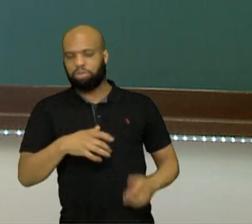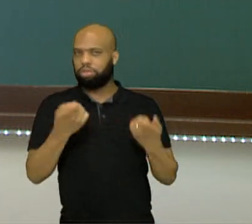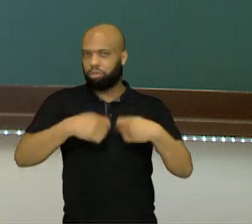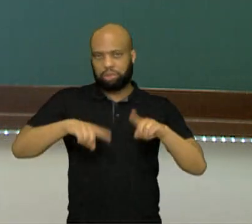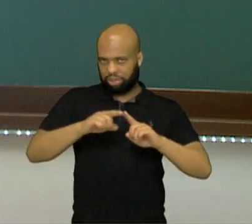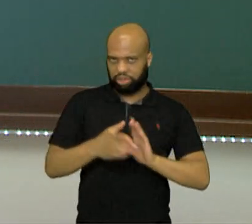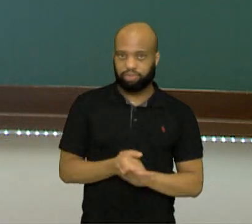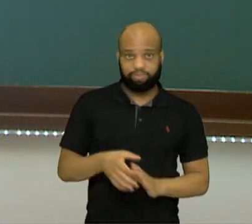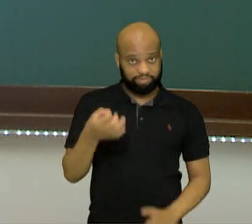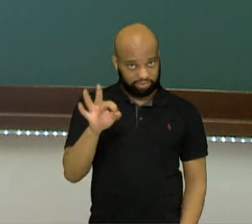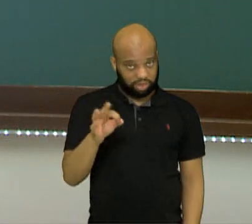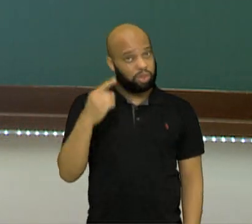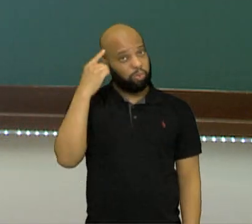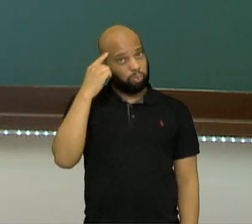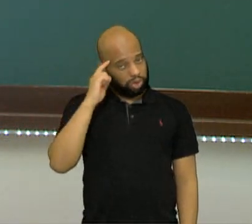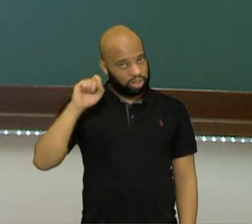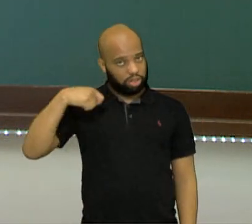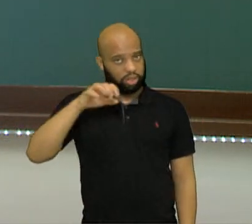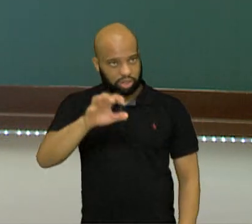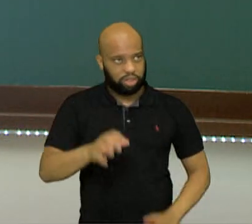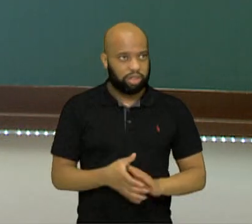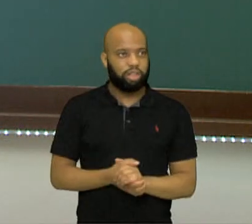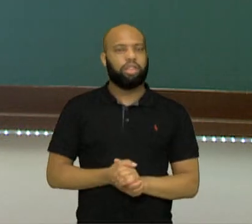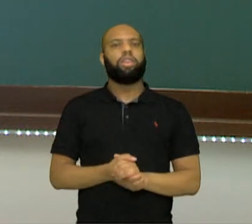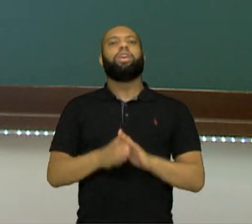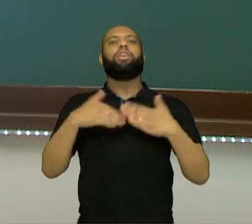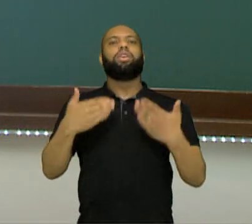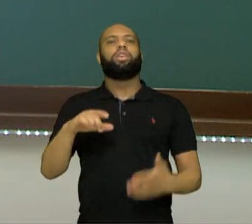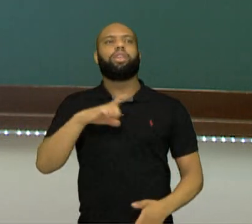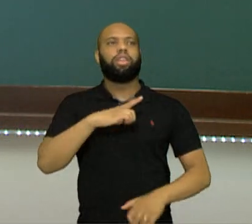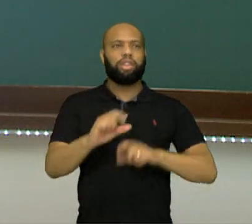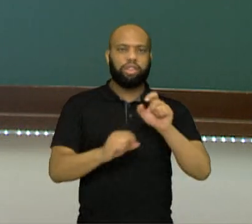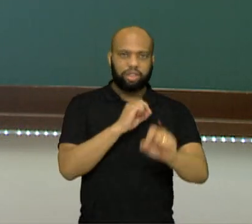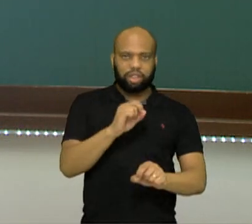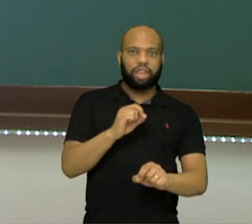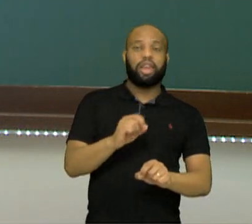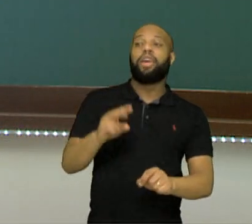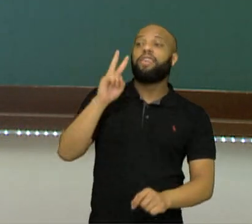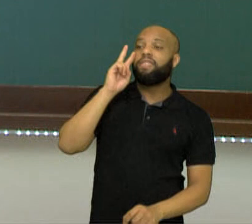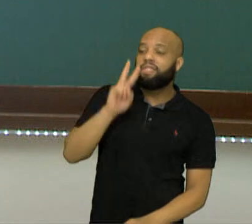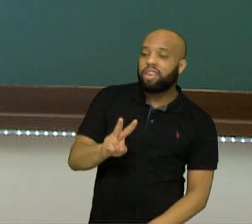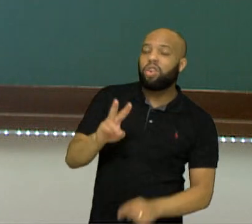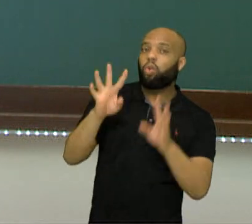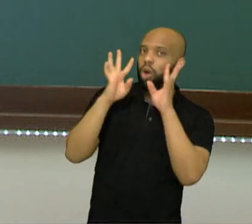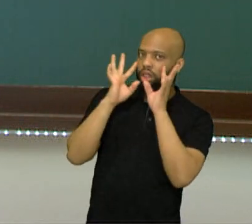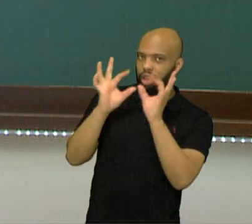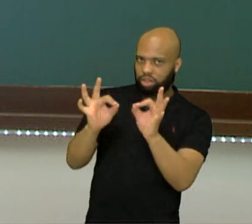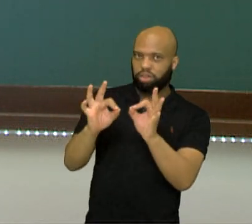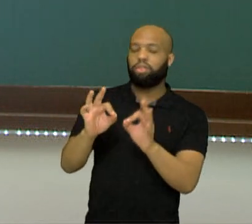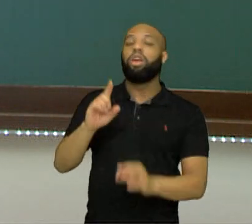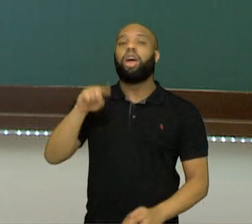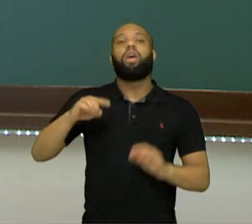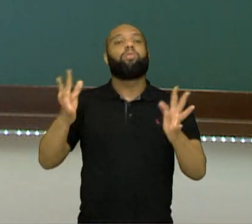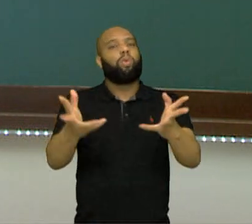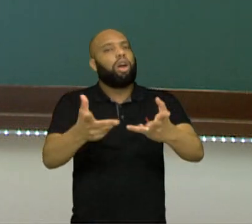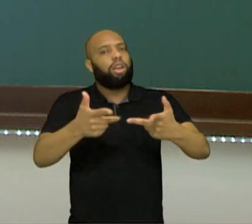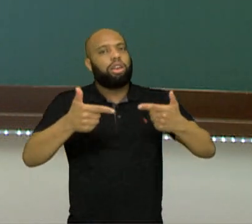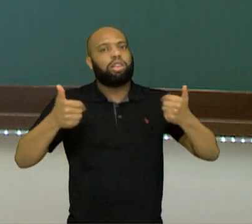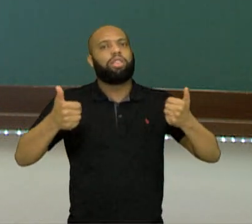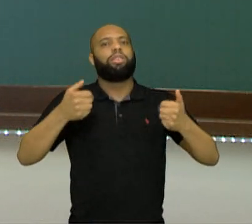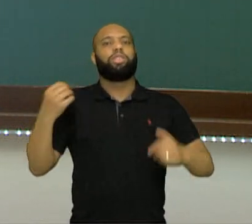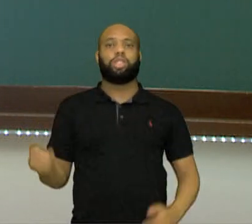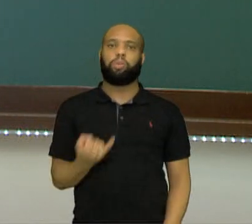grosseiro. Pense nisso. Escutar genuinamente o outro é, sem dúvida, uma das qualidades centrais